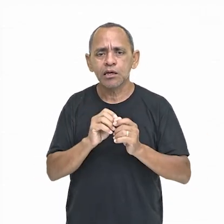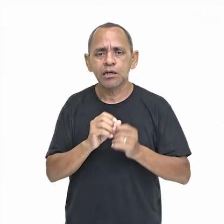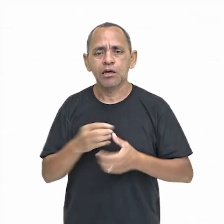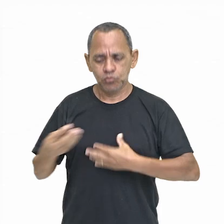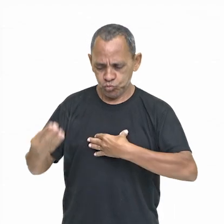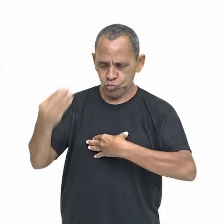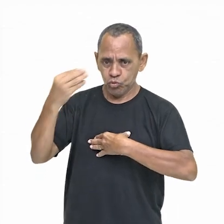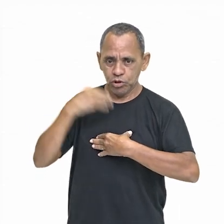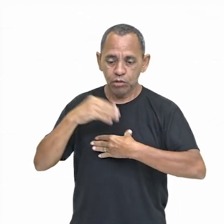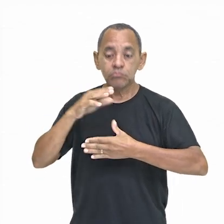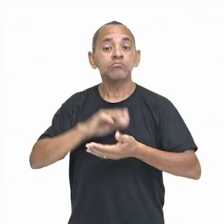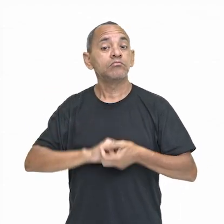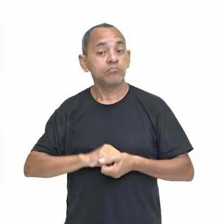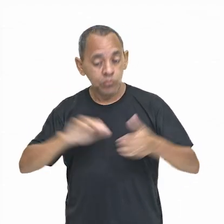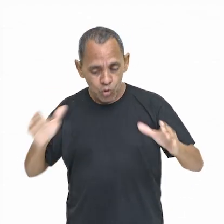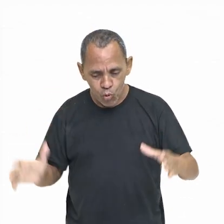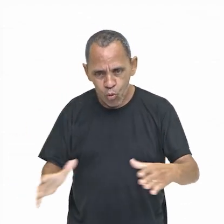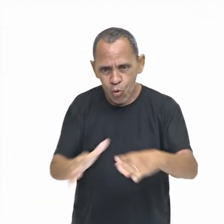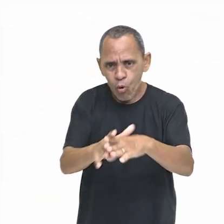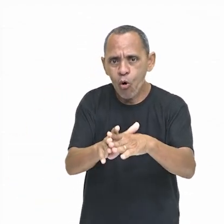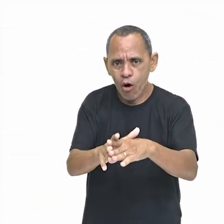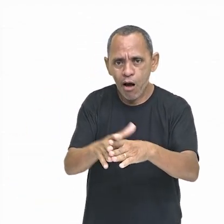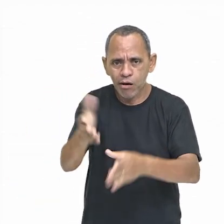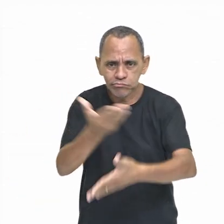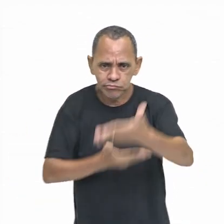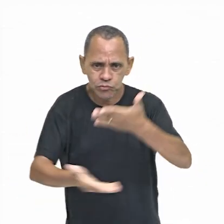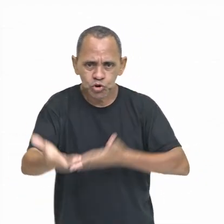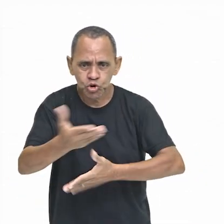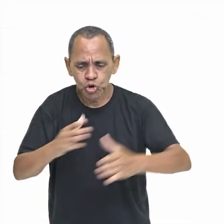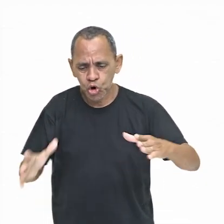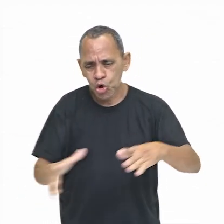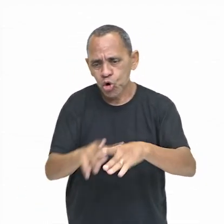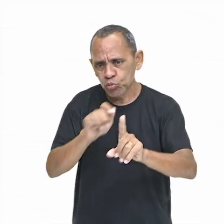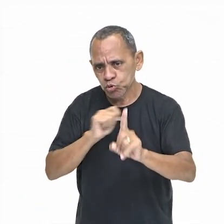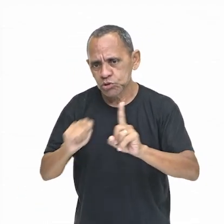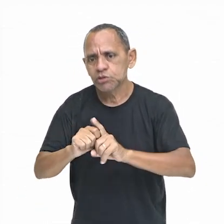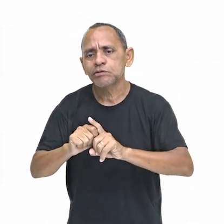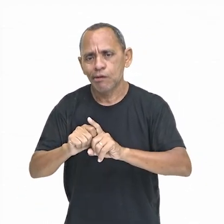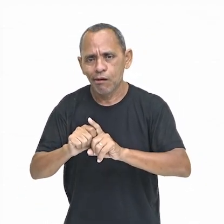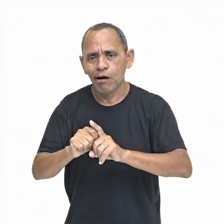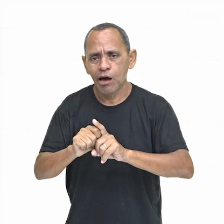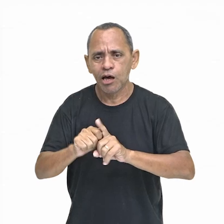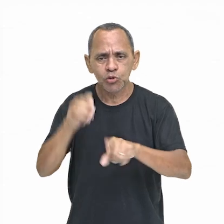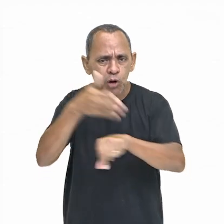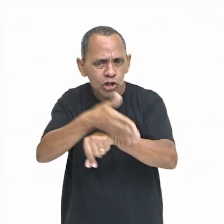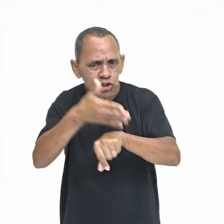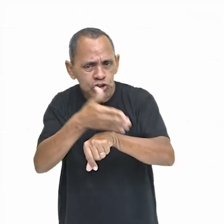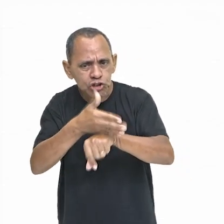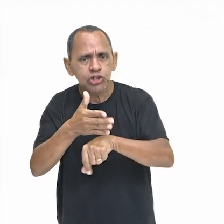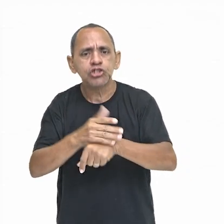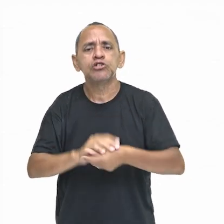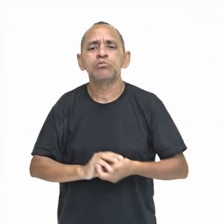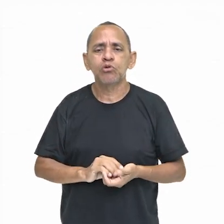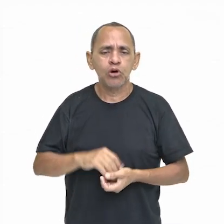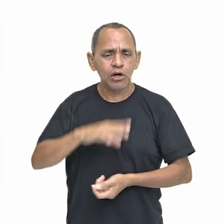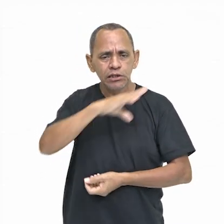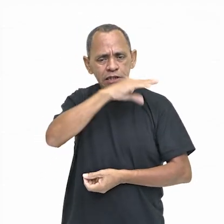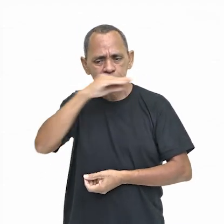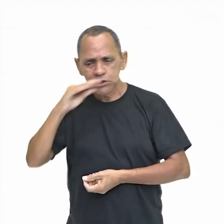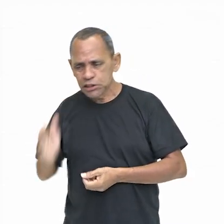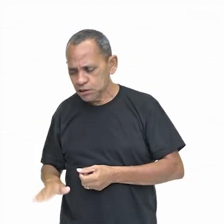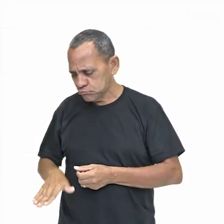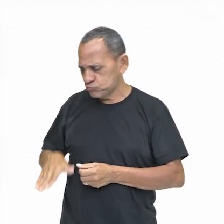aos grupos sociais dos quais fazem parte desde a infância. Nós vamos, então, internalizando,